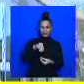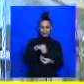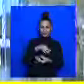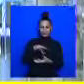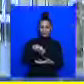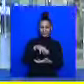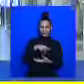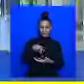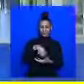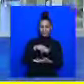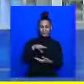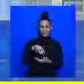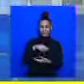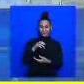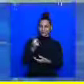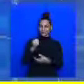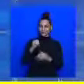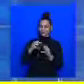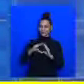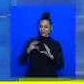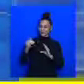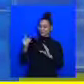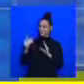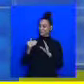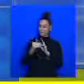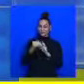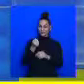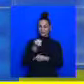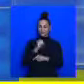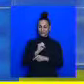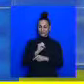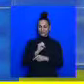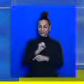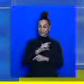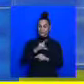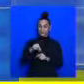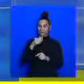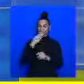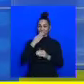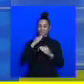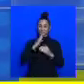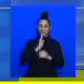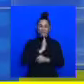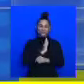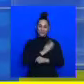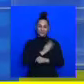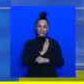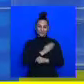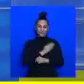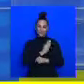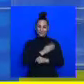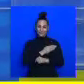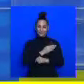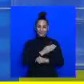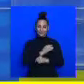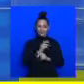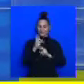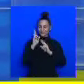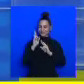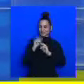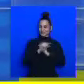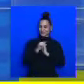Globo recarregado, embaralhando 80 bolas numeradas de 01 a 80. Sorteio do Time do Coração.